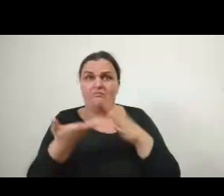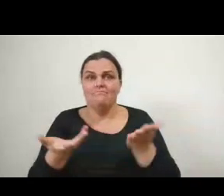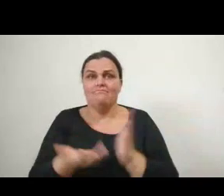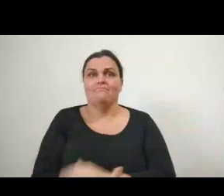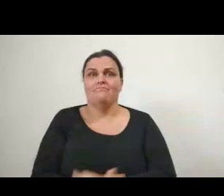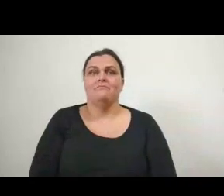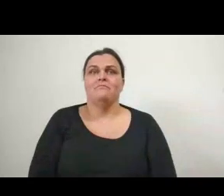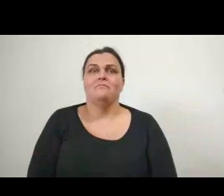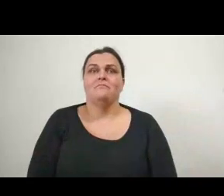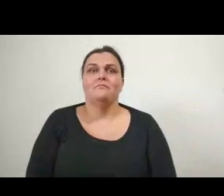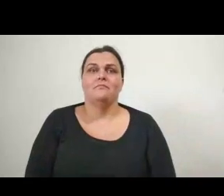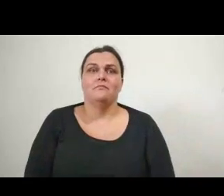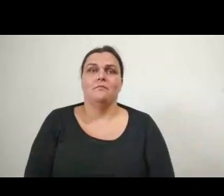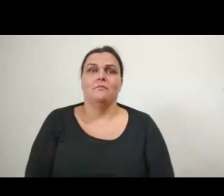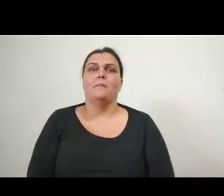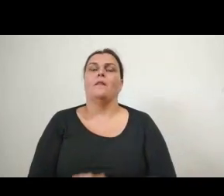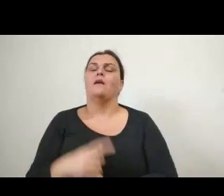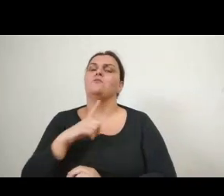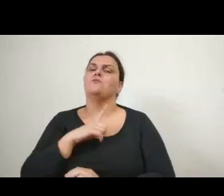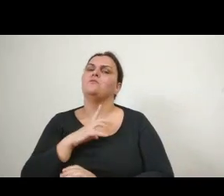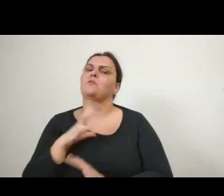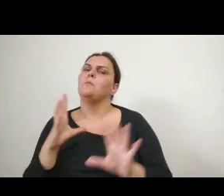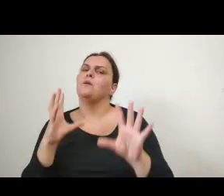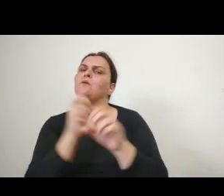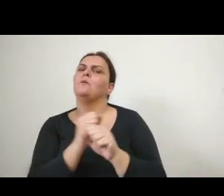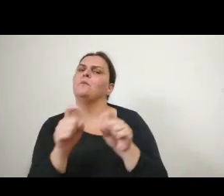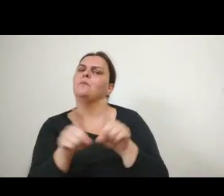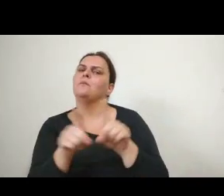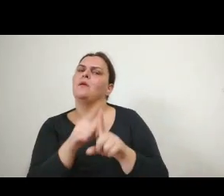Aqui alguns números daquela grande